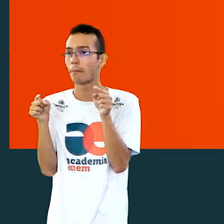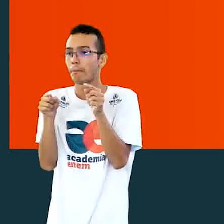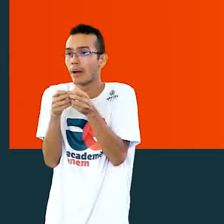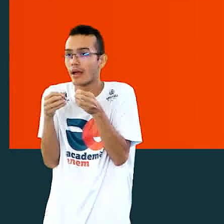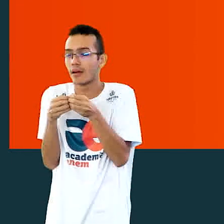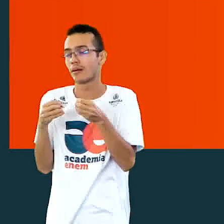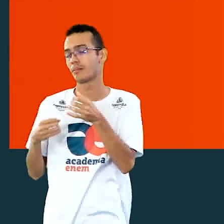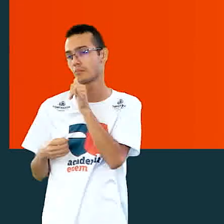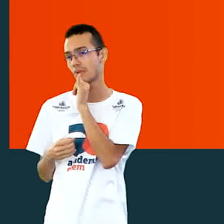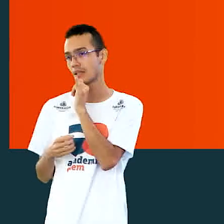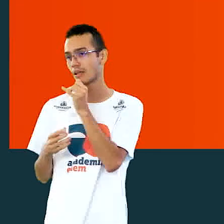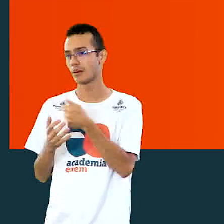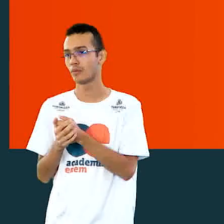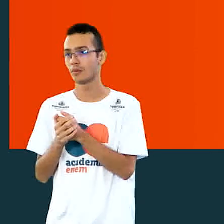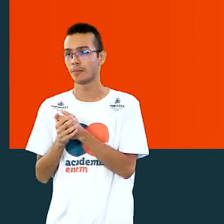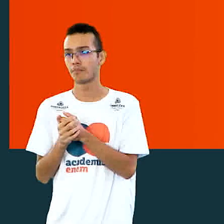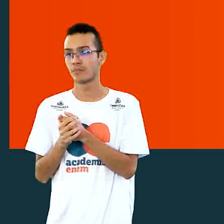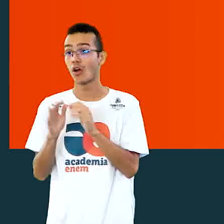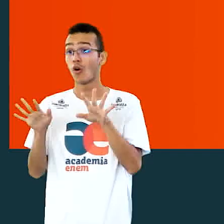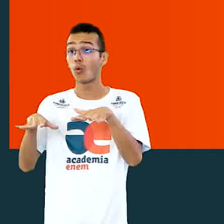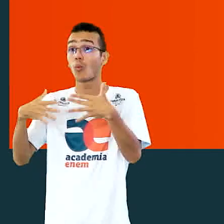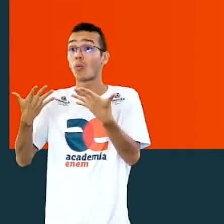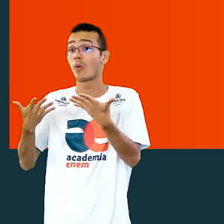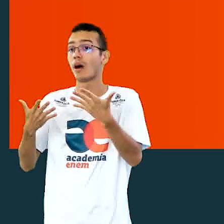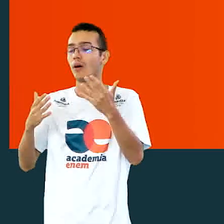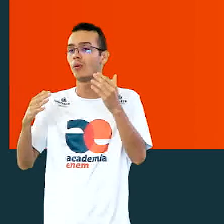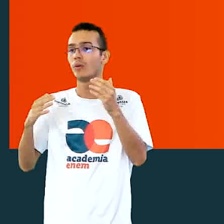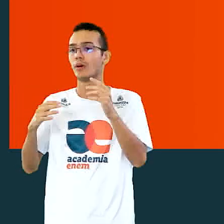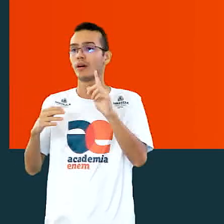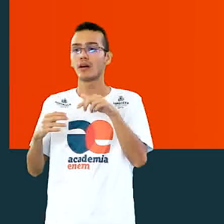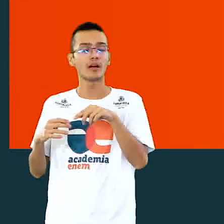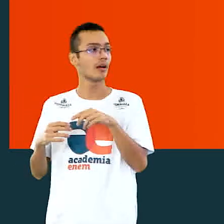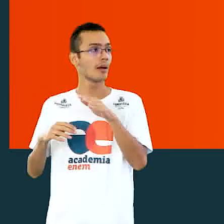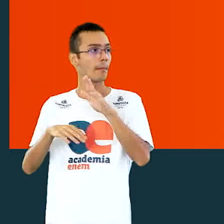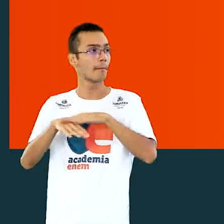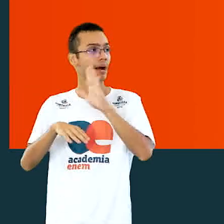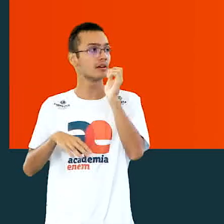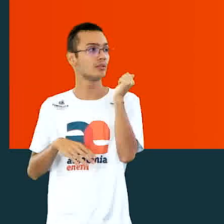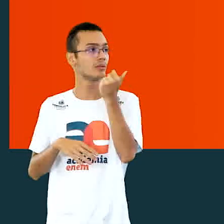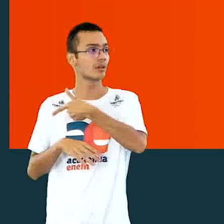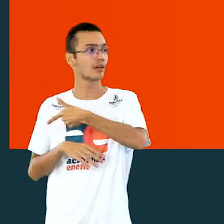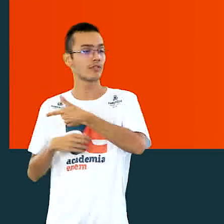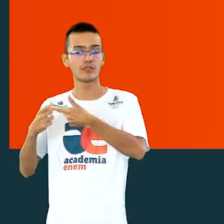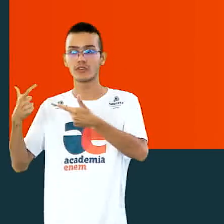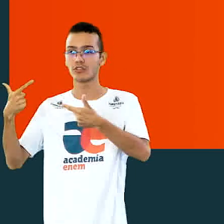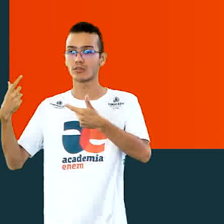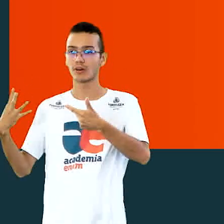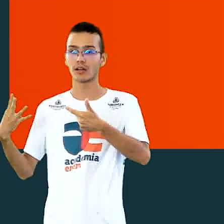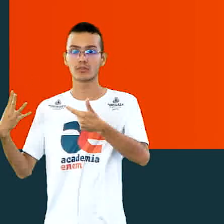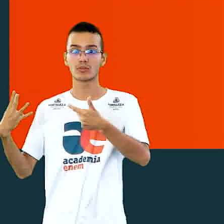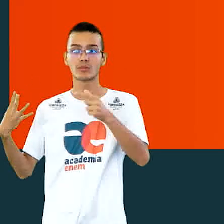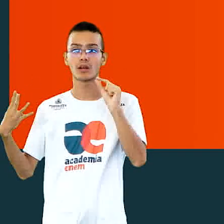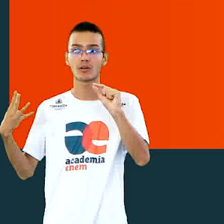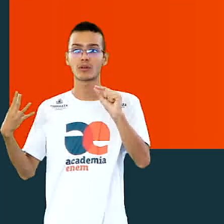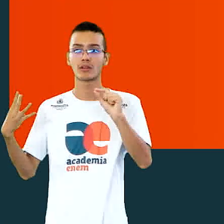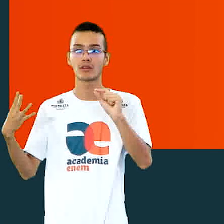24,5. Qual é o maior que 24,54? Maior do que ele? É o 25.